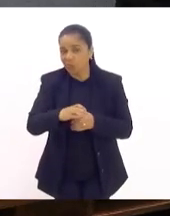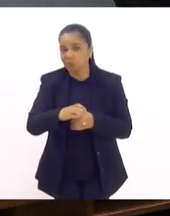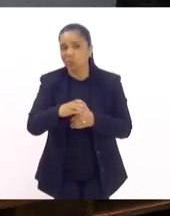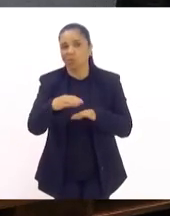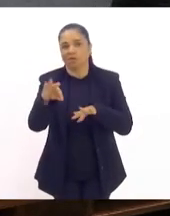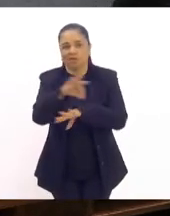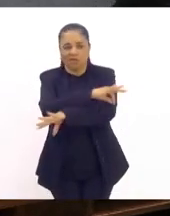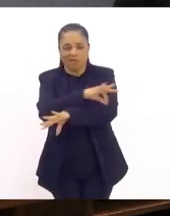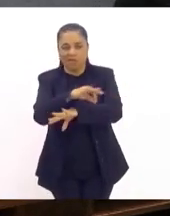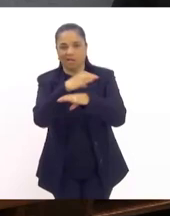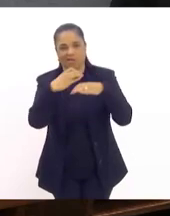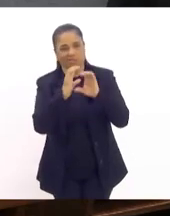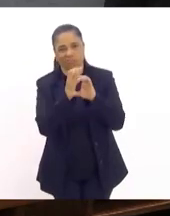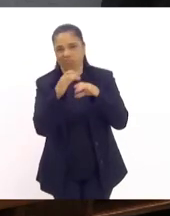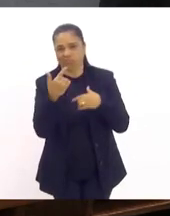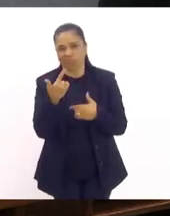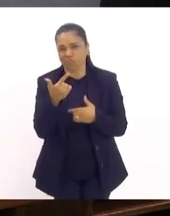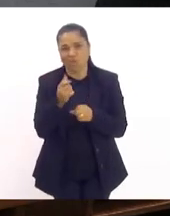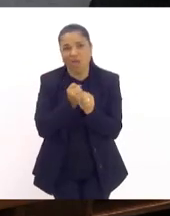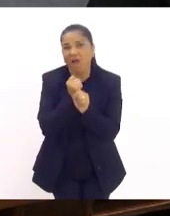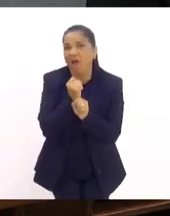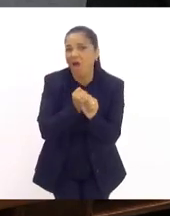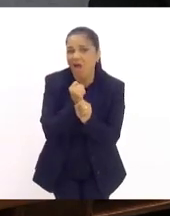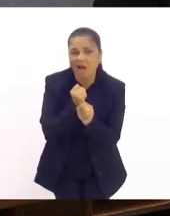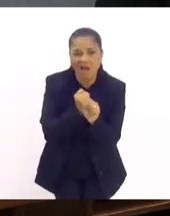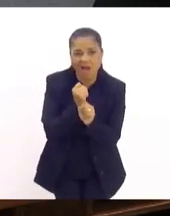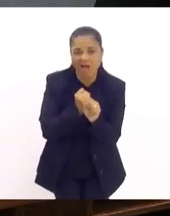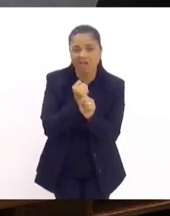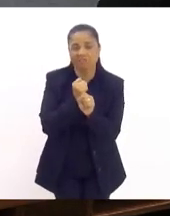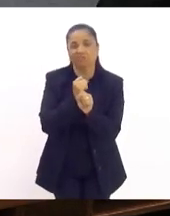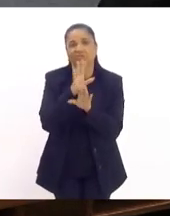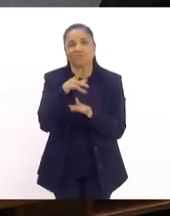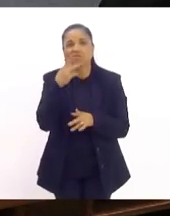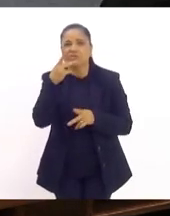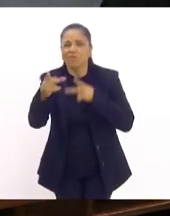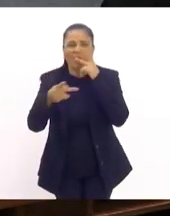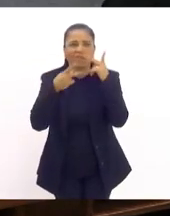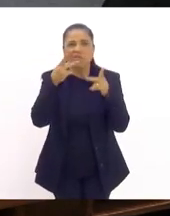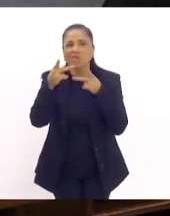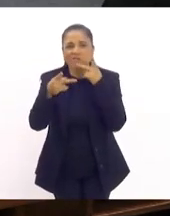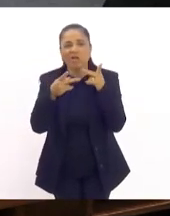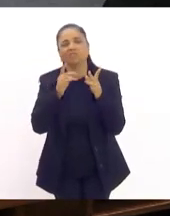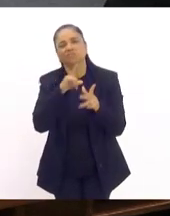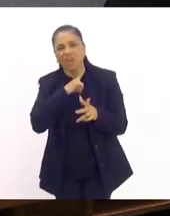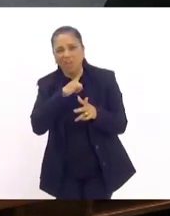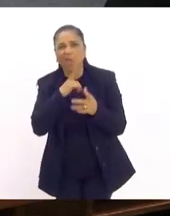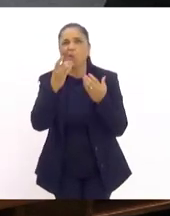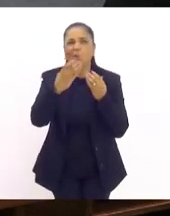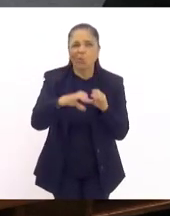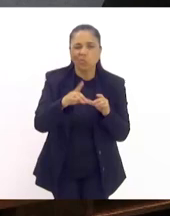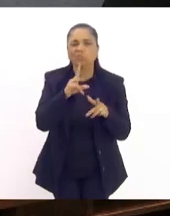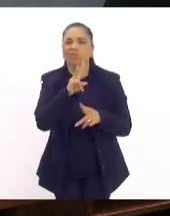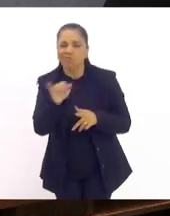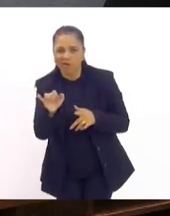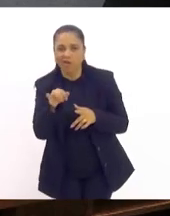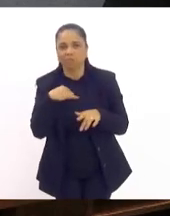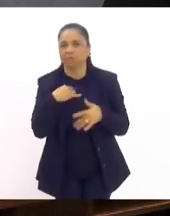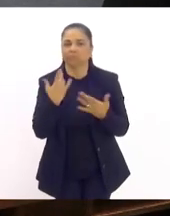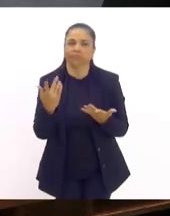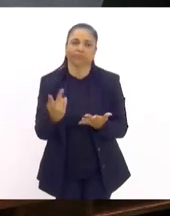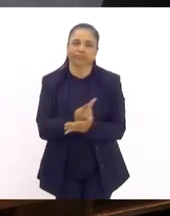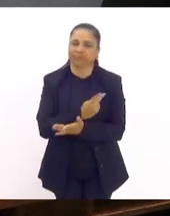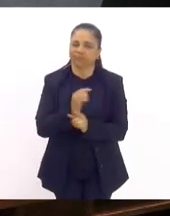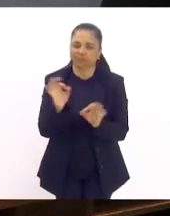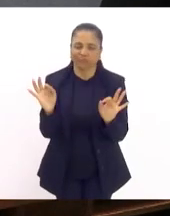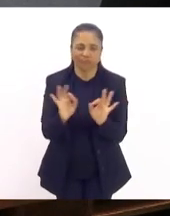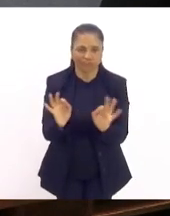anos. Dizem sempre que está para sair, mas não ocorre. Já solicitamos